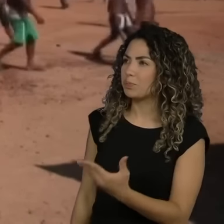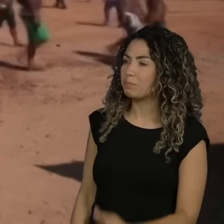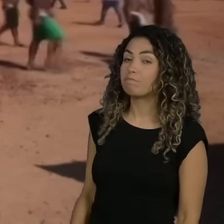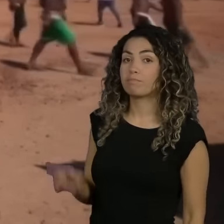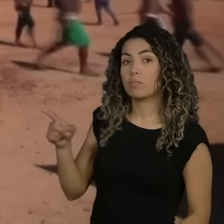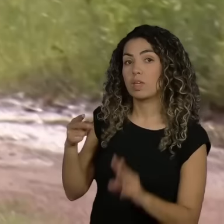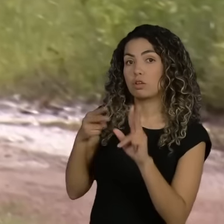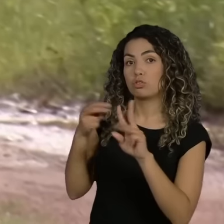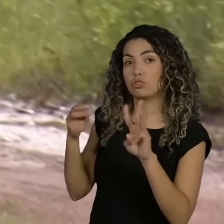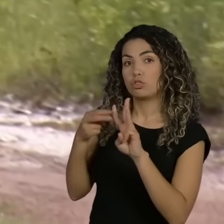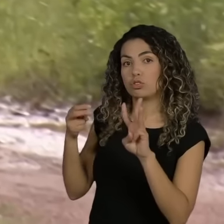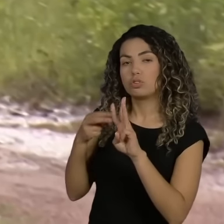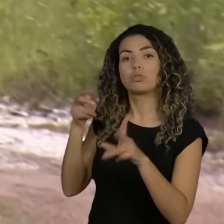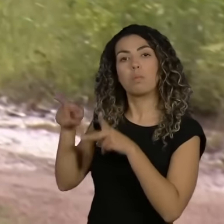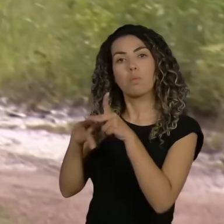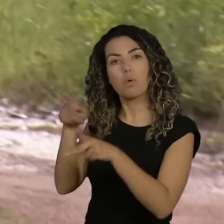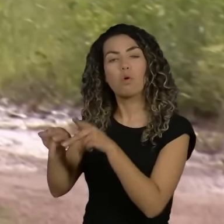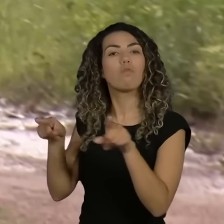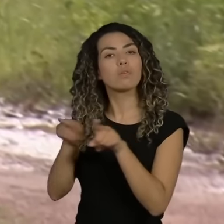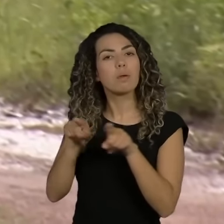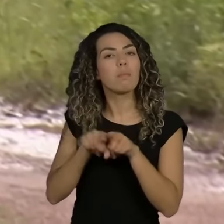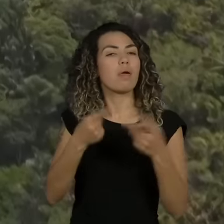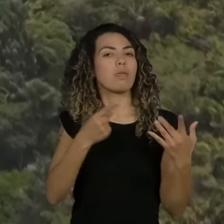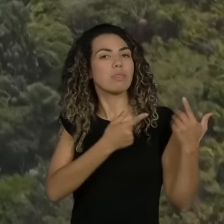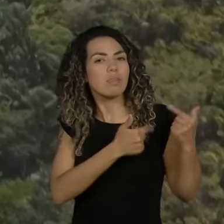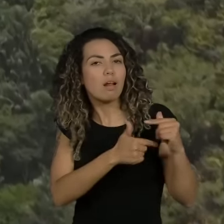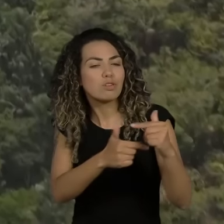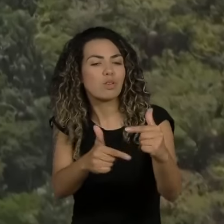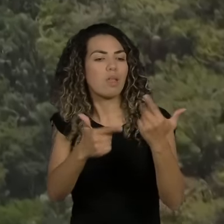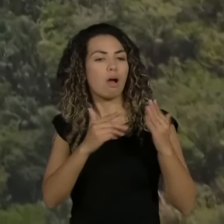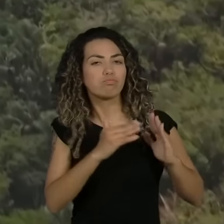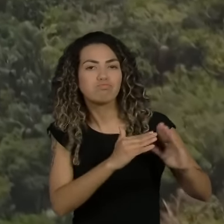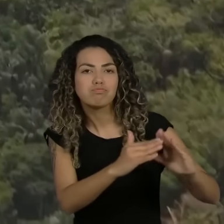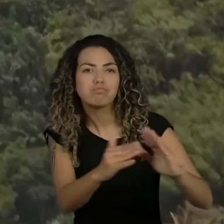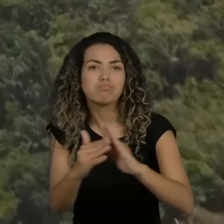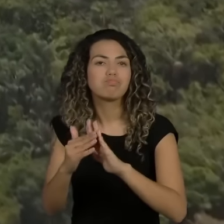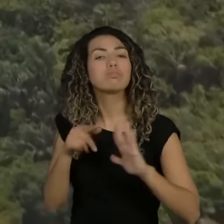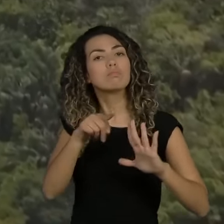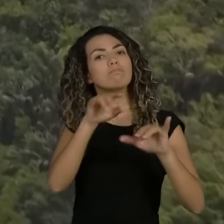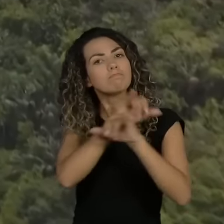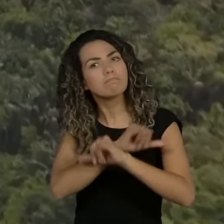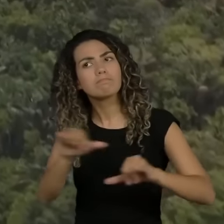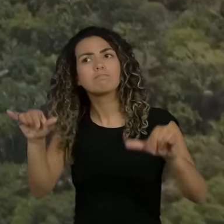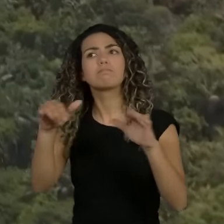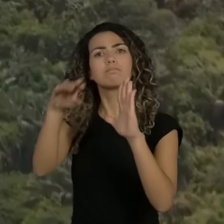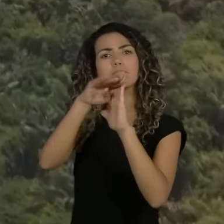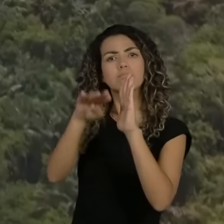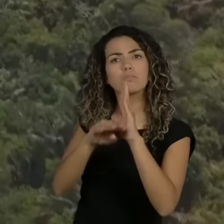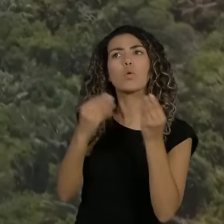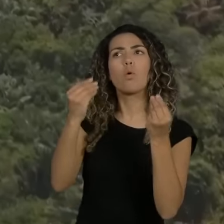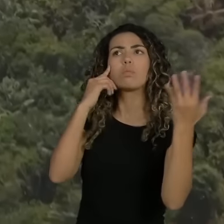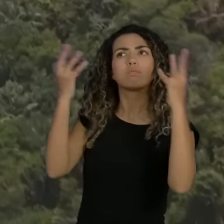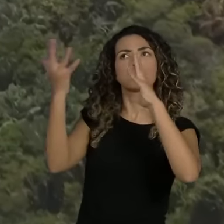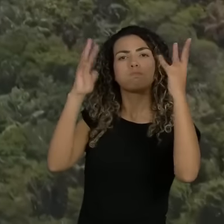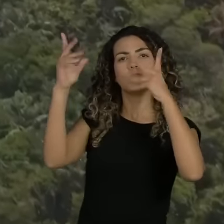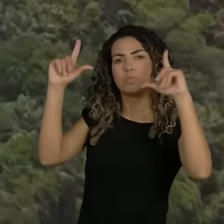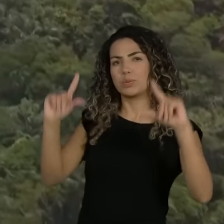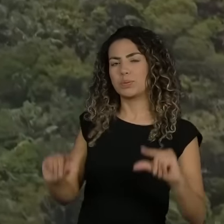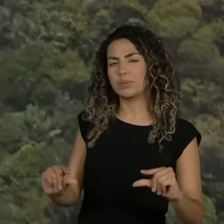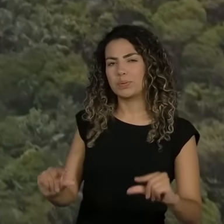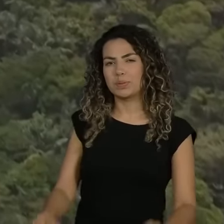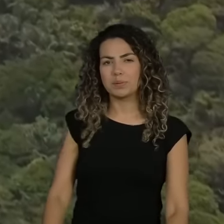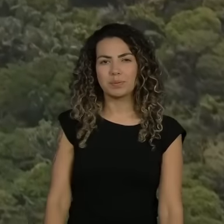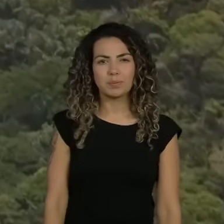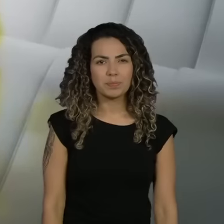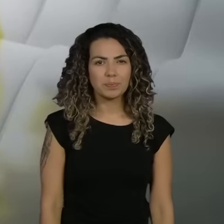Povos indígenas e comunidades tradicionais levam à cúpula da ONU soluções para a crise climática.